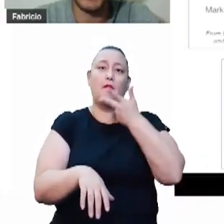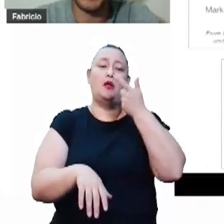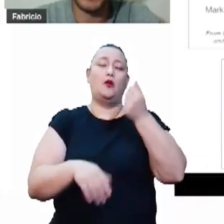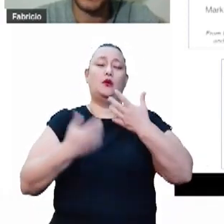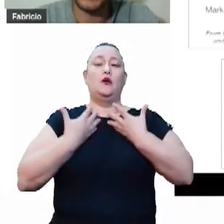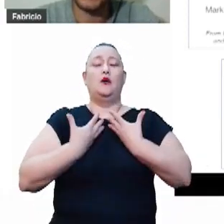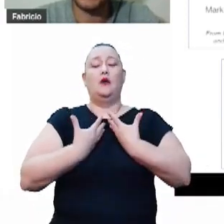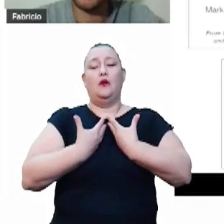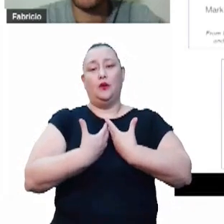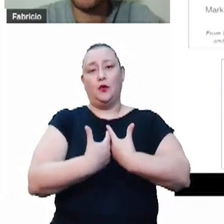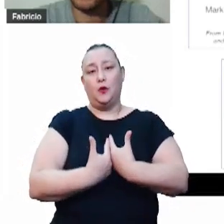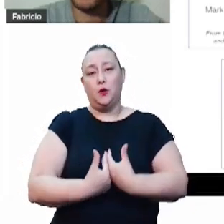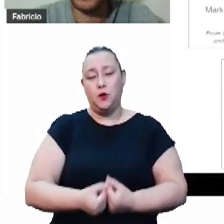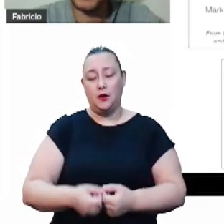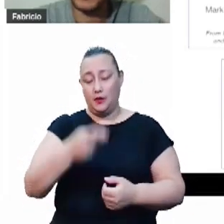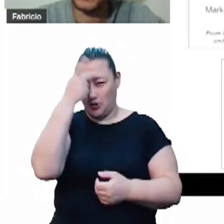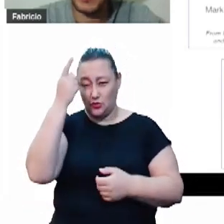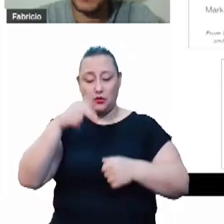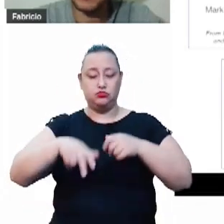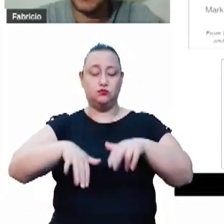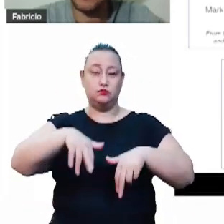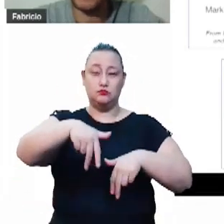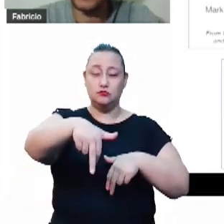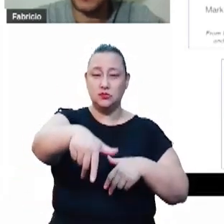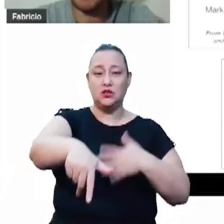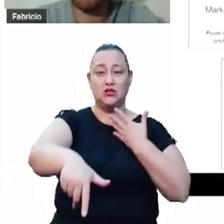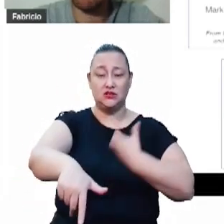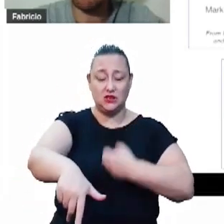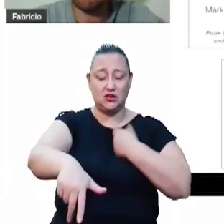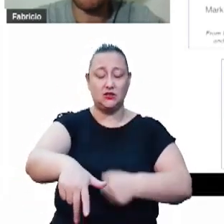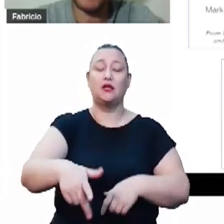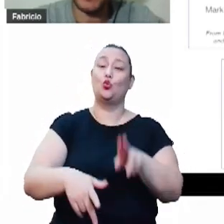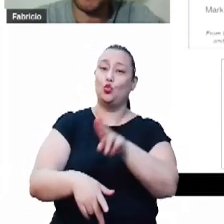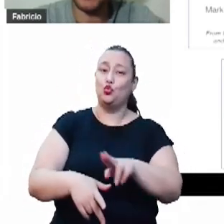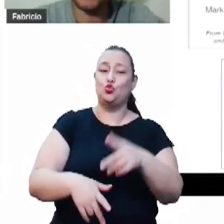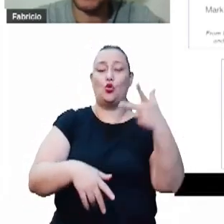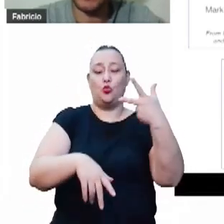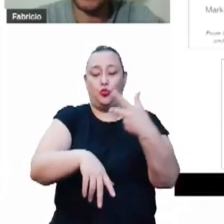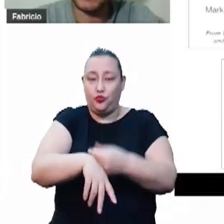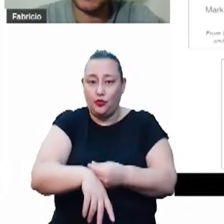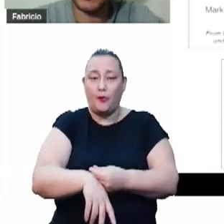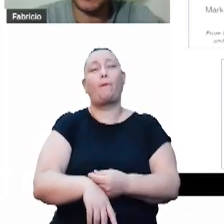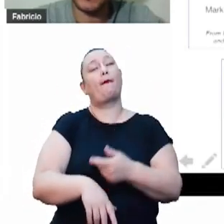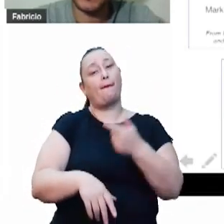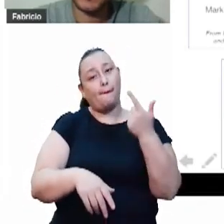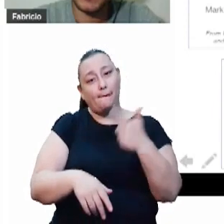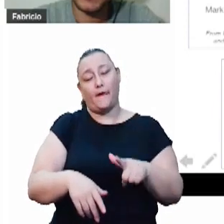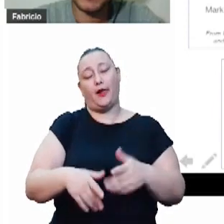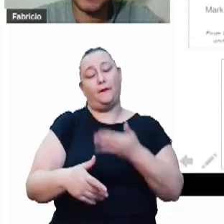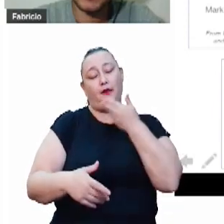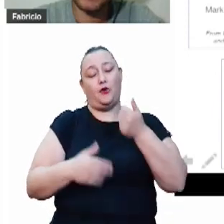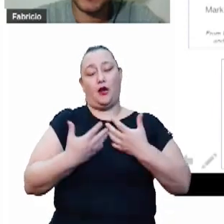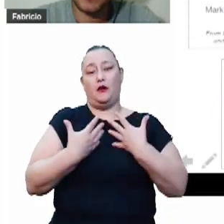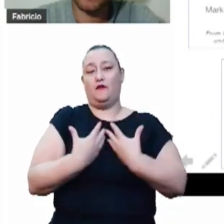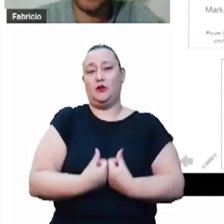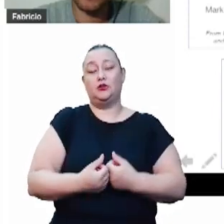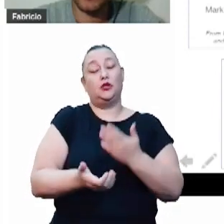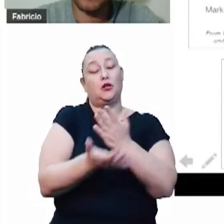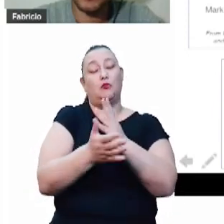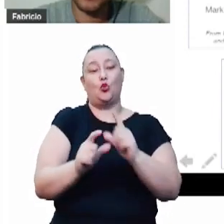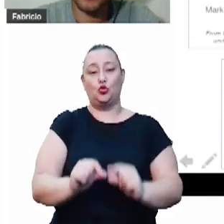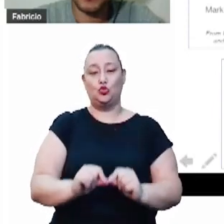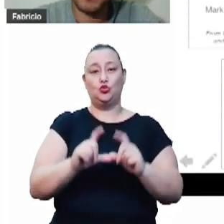fadiga. Então, os pacientes relataram isso aí, após o uso da toxina. E esse ano saiu